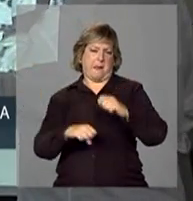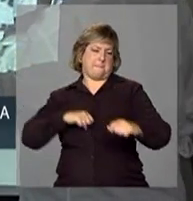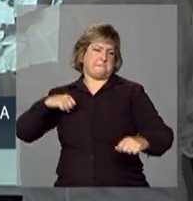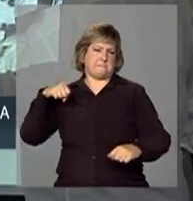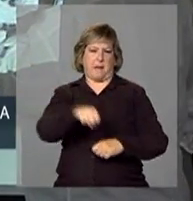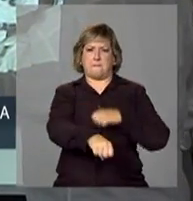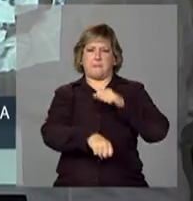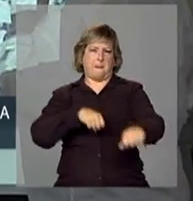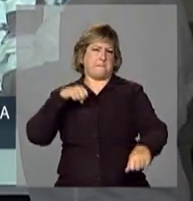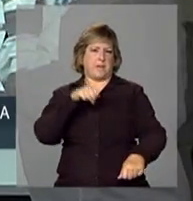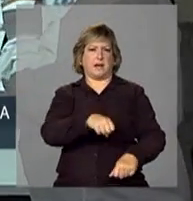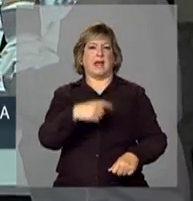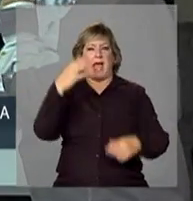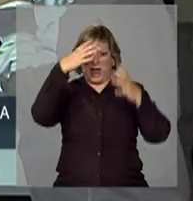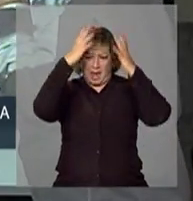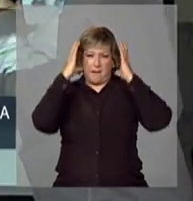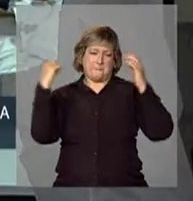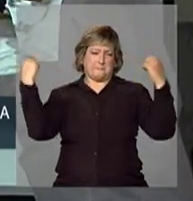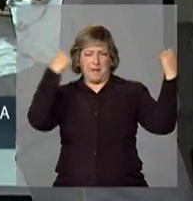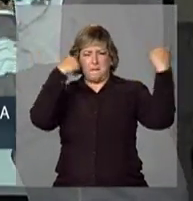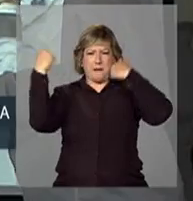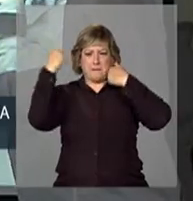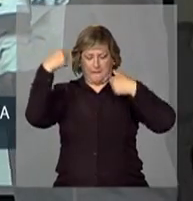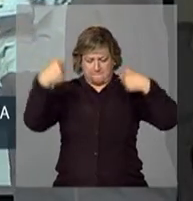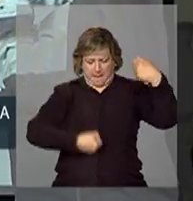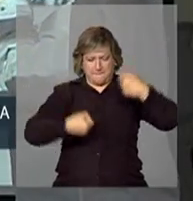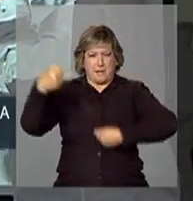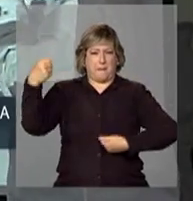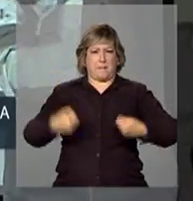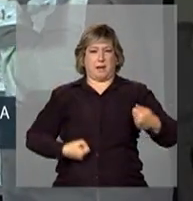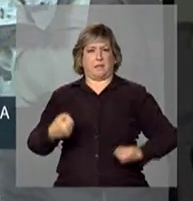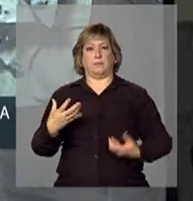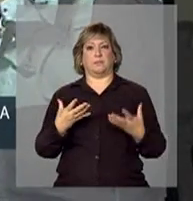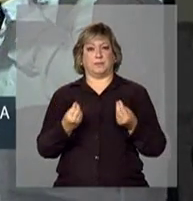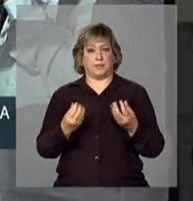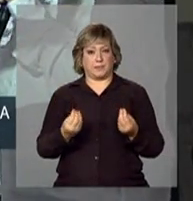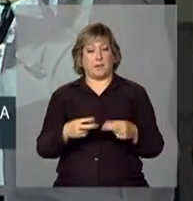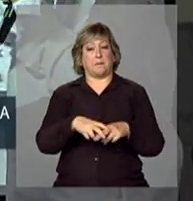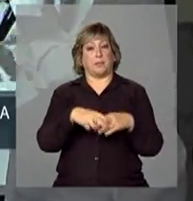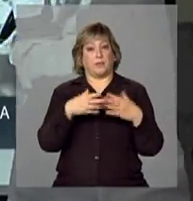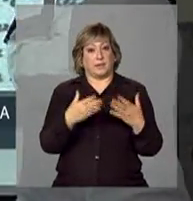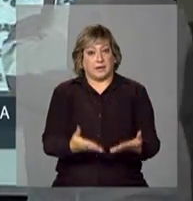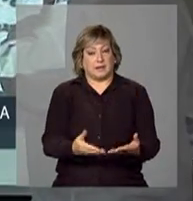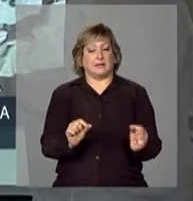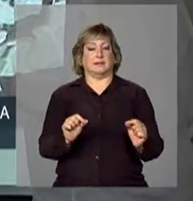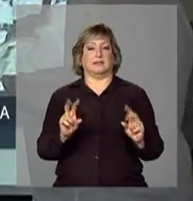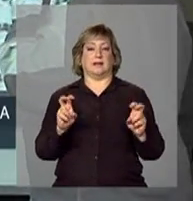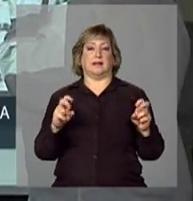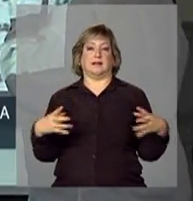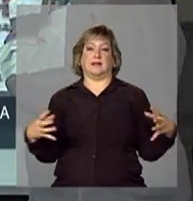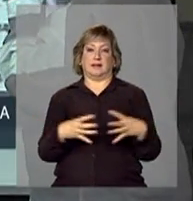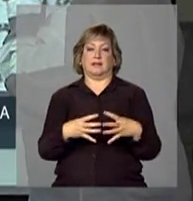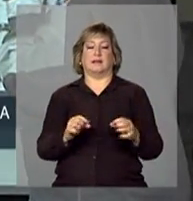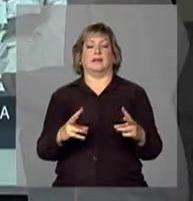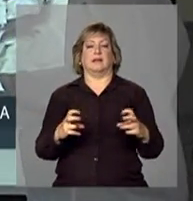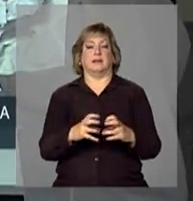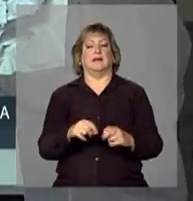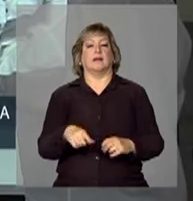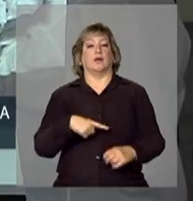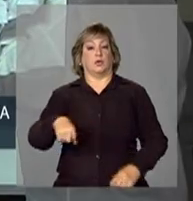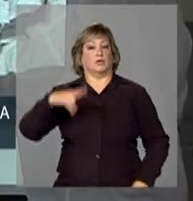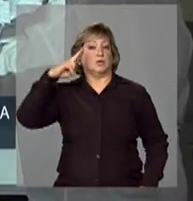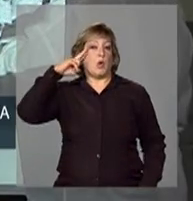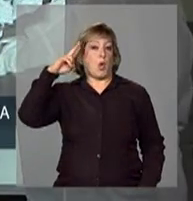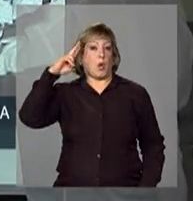recebido diversos murros na cabeça e no abdômen, tendo sido essa a briga, entre aspas, que o